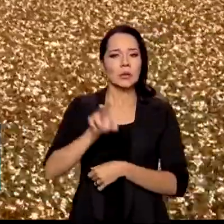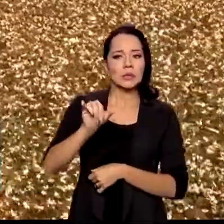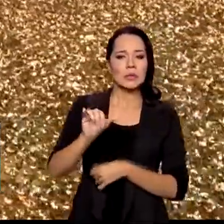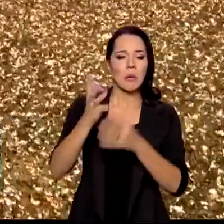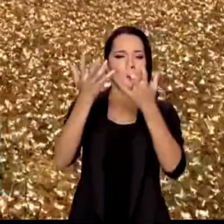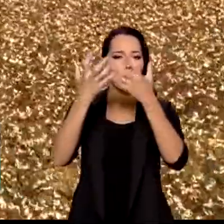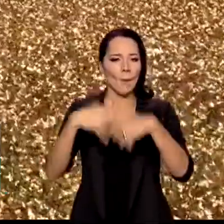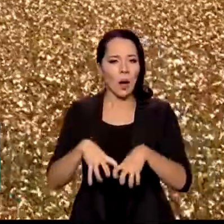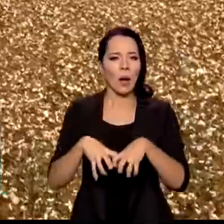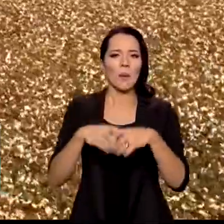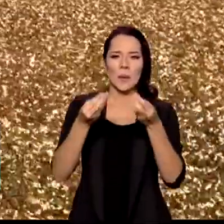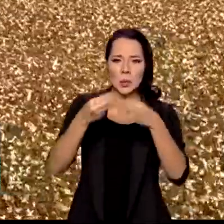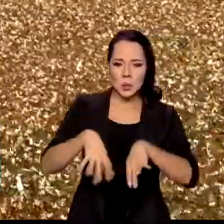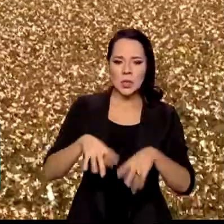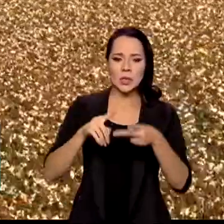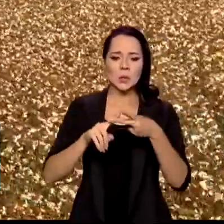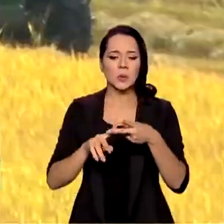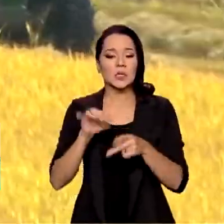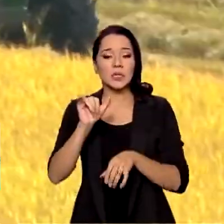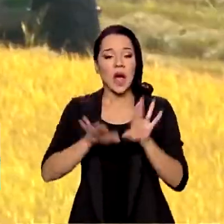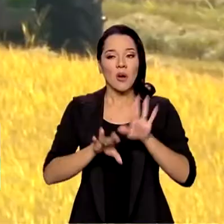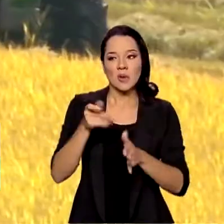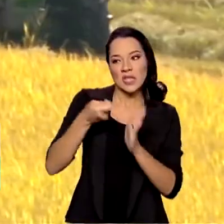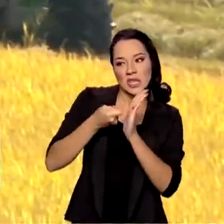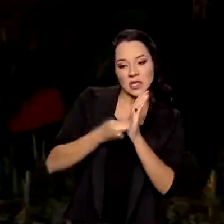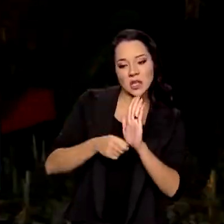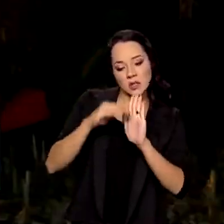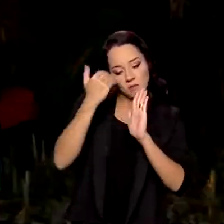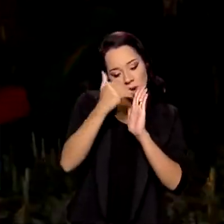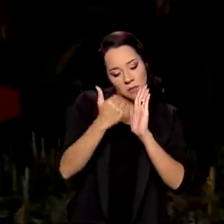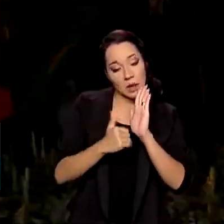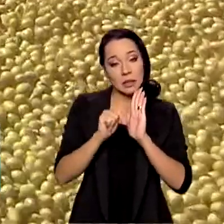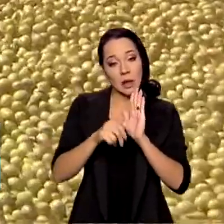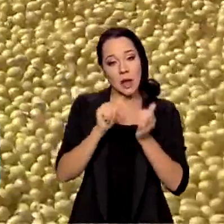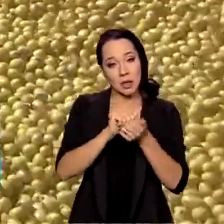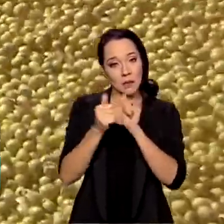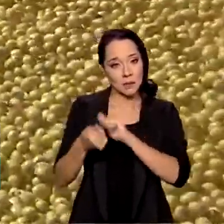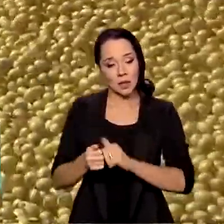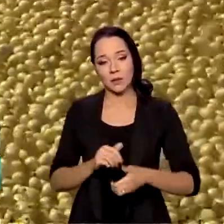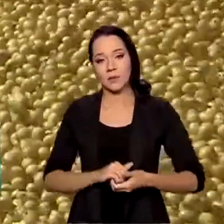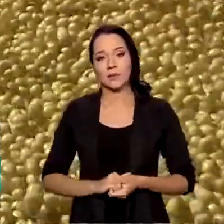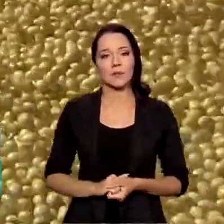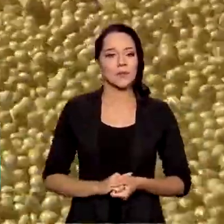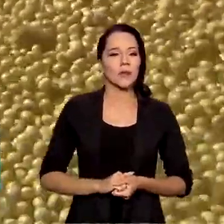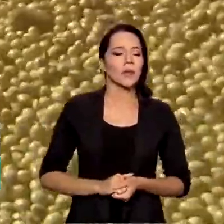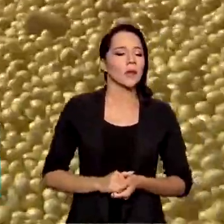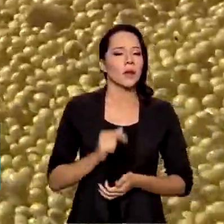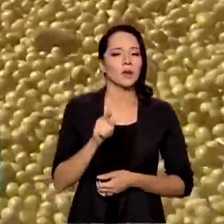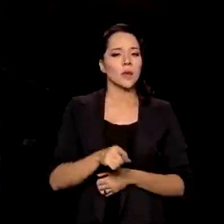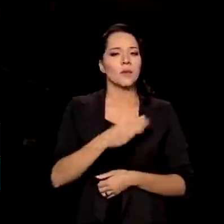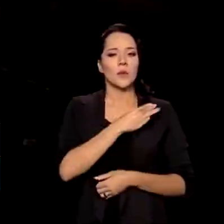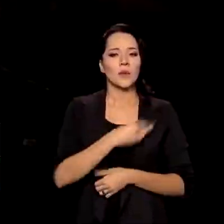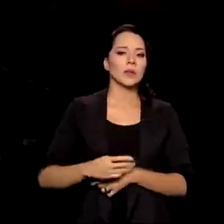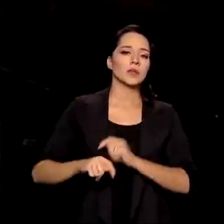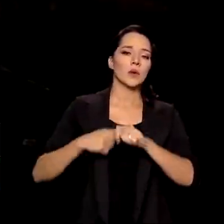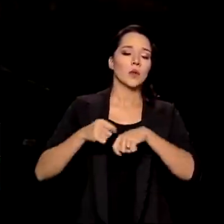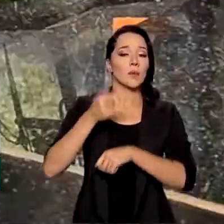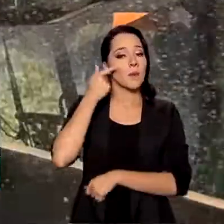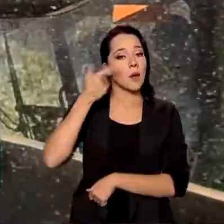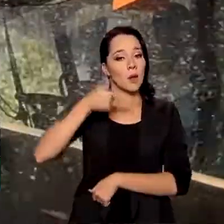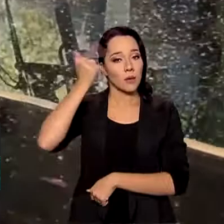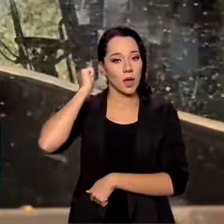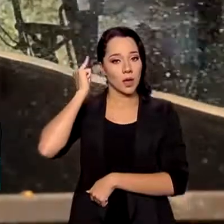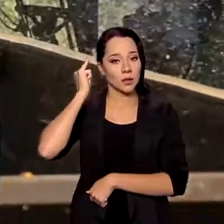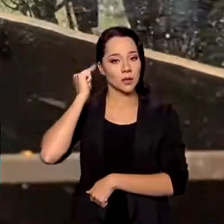calamidade pública, quando algumas exigências podem ser flexibilizadas. Presidido pelo ministro da Economia, Paulo